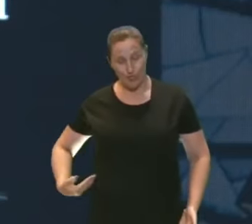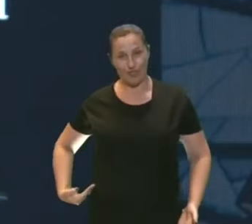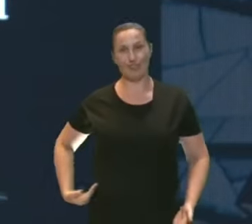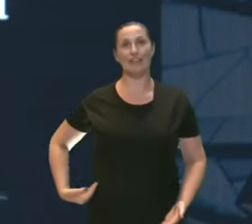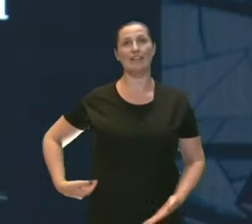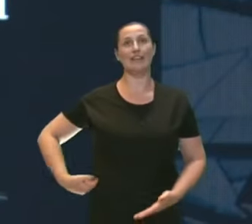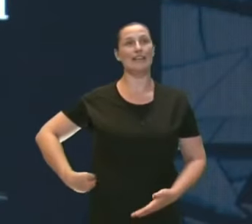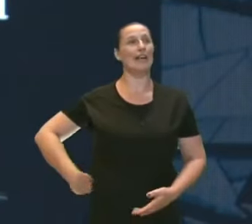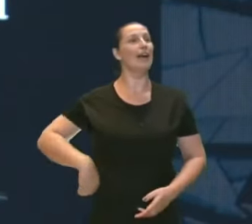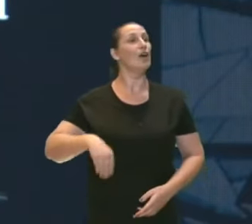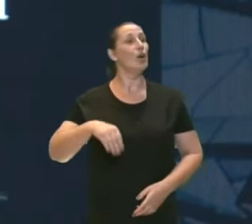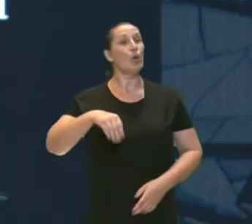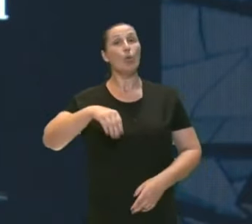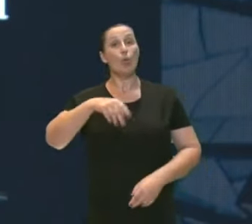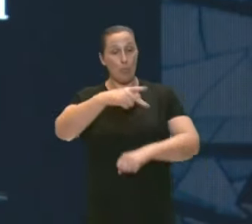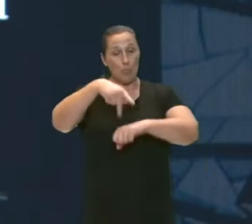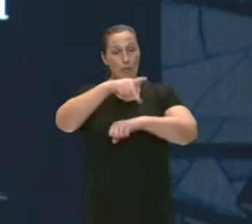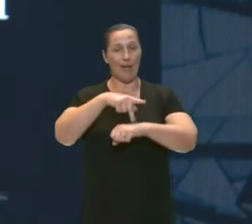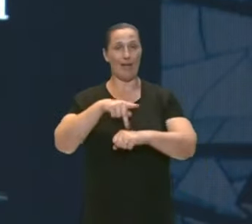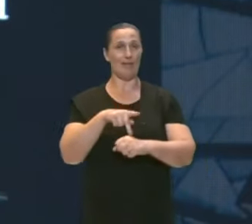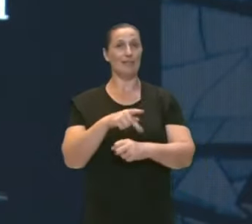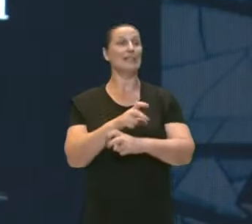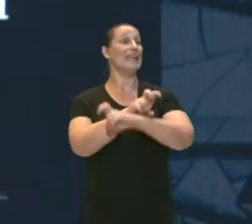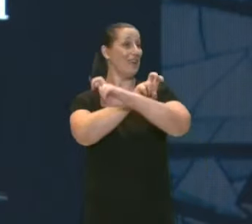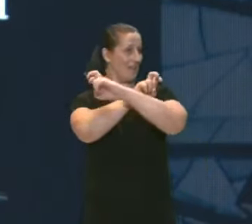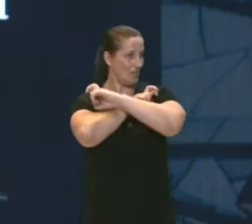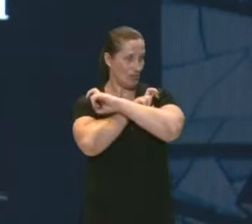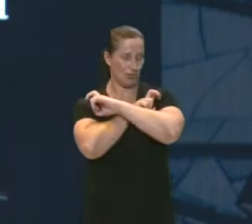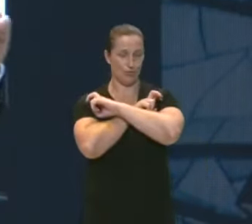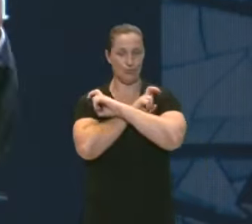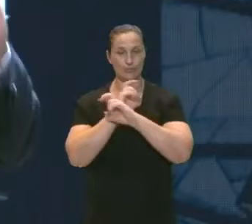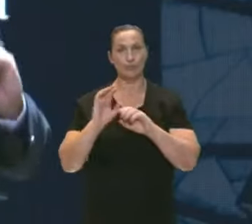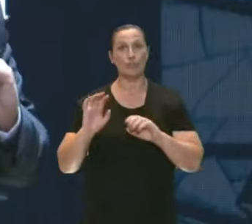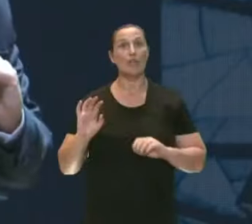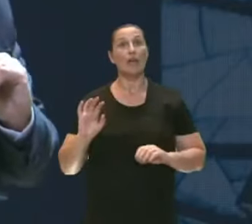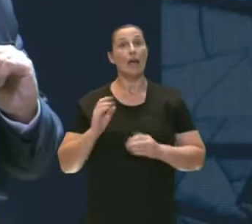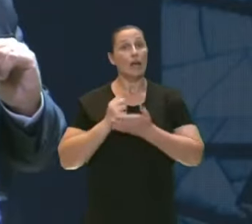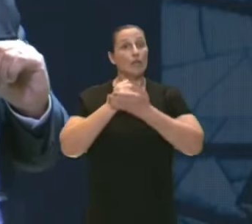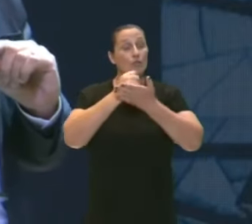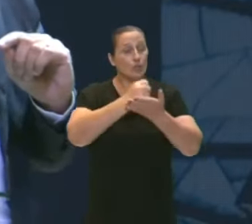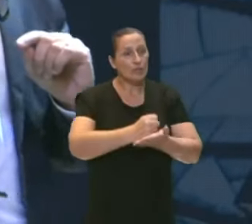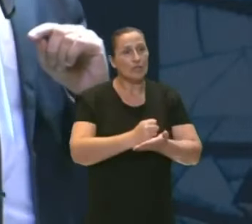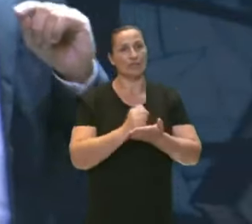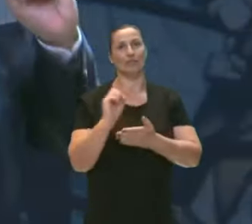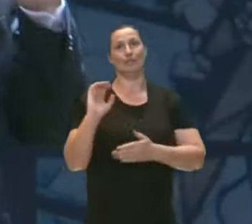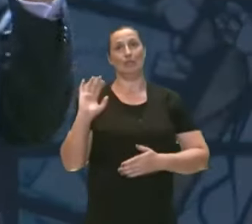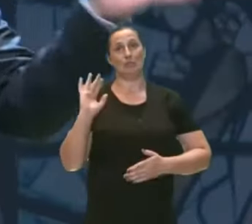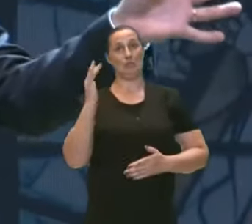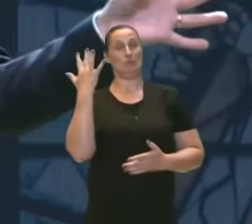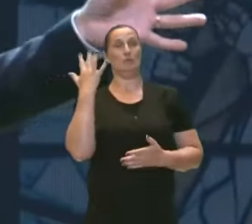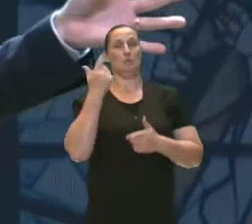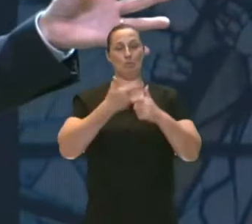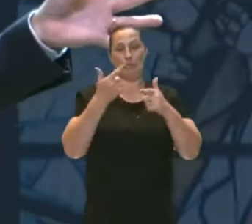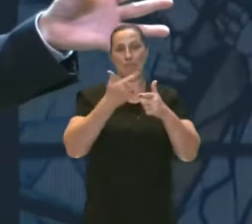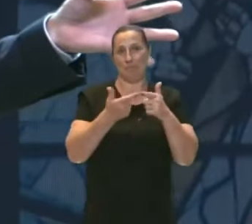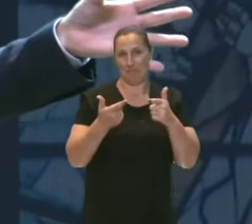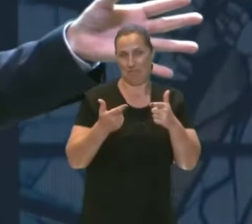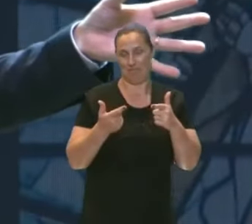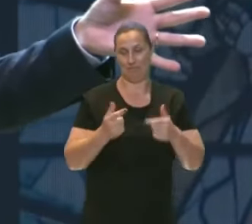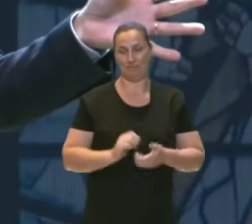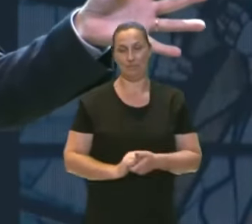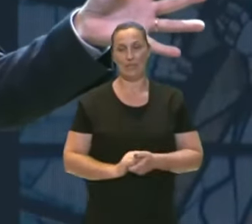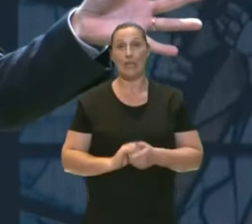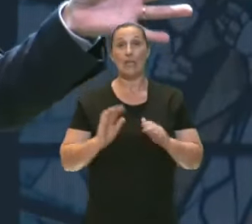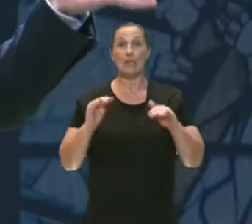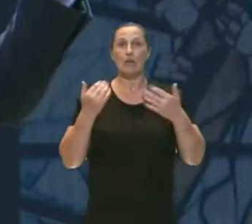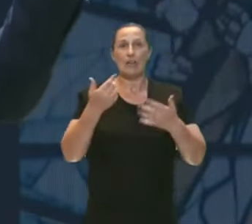e ajudando então a resolver o problema, porque o sonho, a revelação do sonho era de que a terra passaria por 7